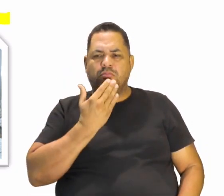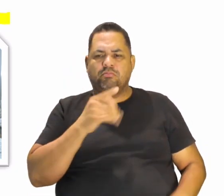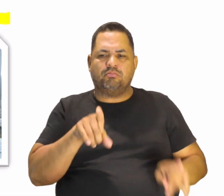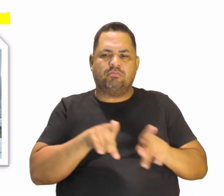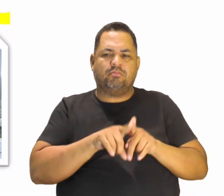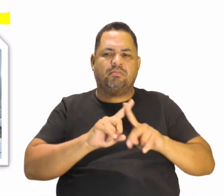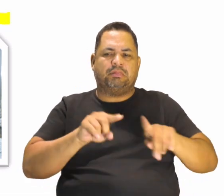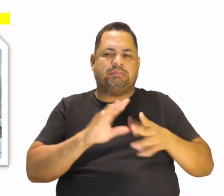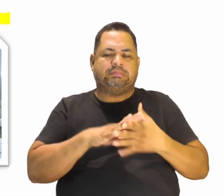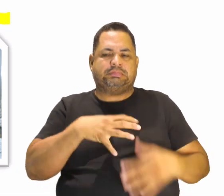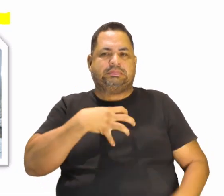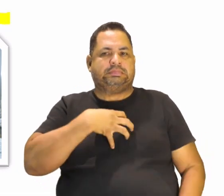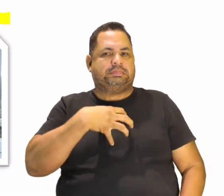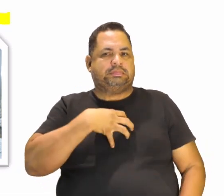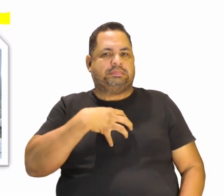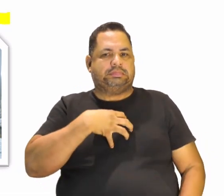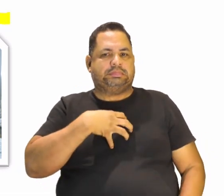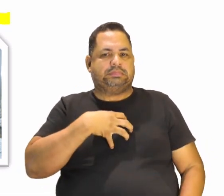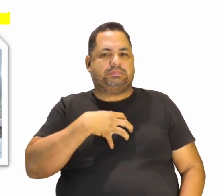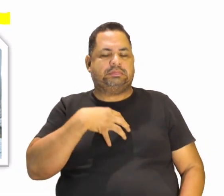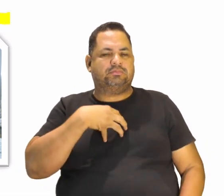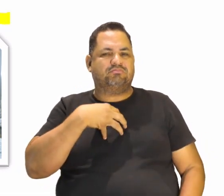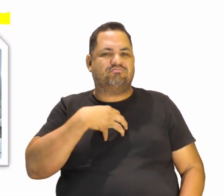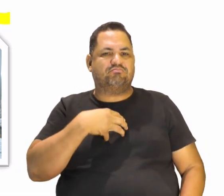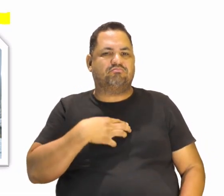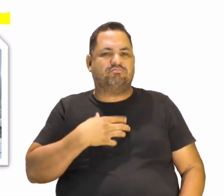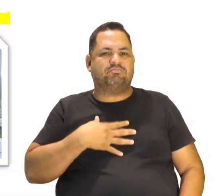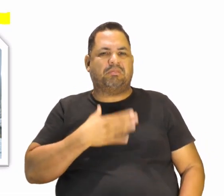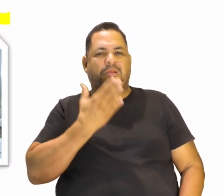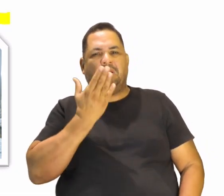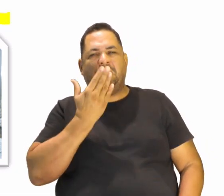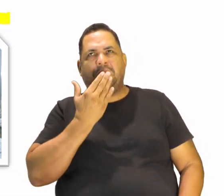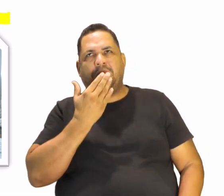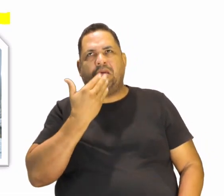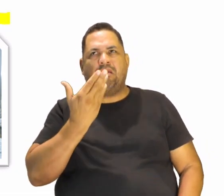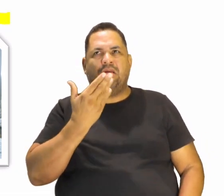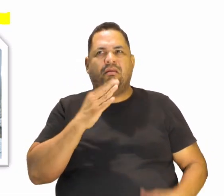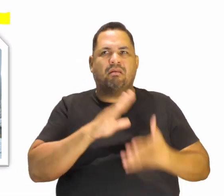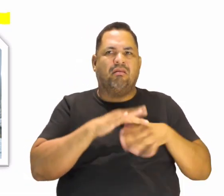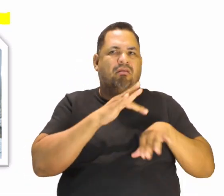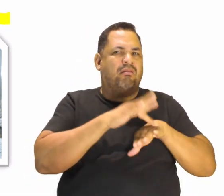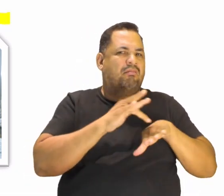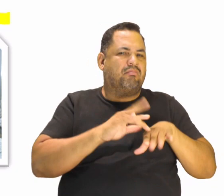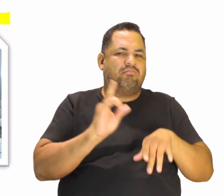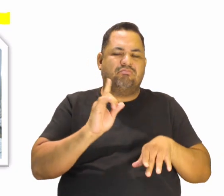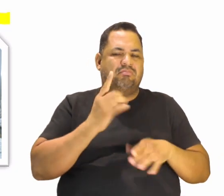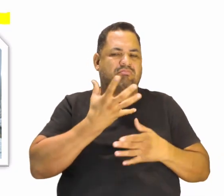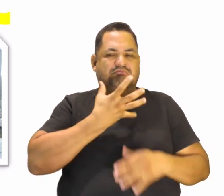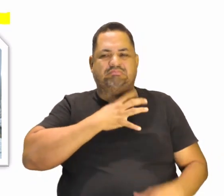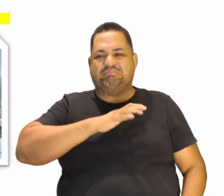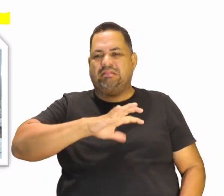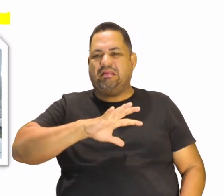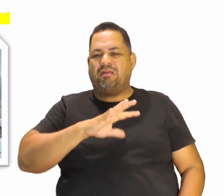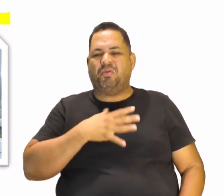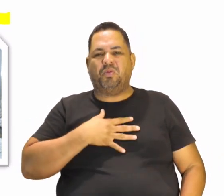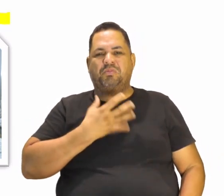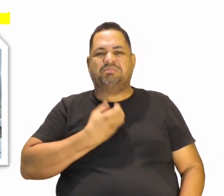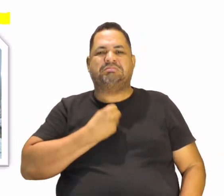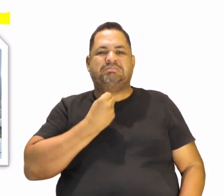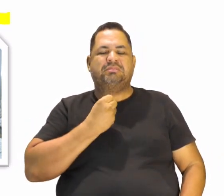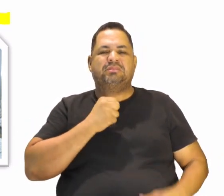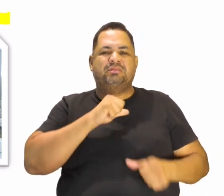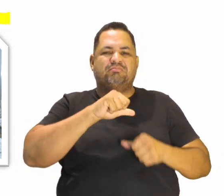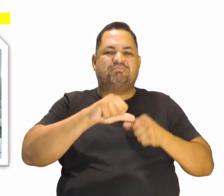ela sente uma pressão interna de que aquele alimento, aqueles nutrientes não era para ela, que aquilo ali vai a